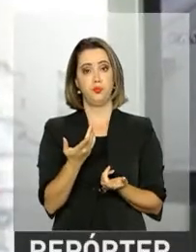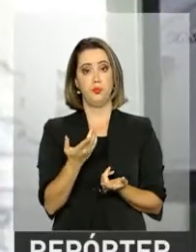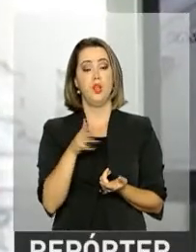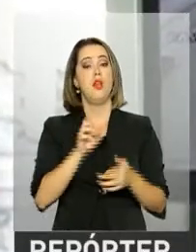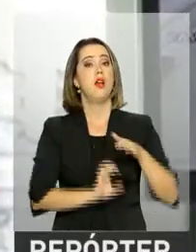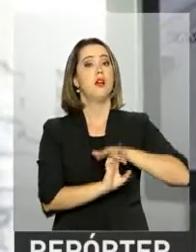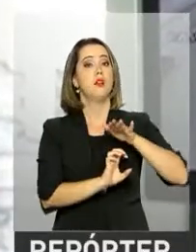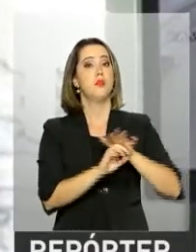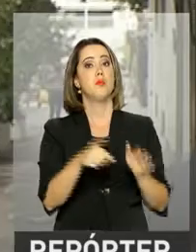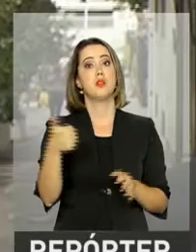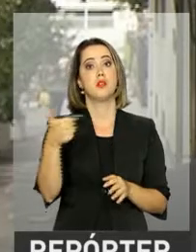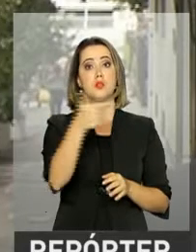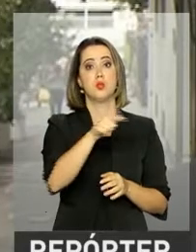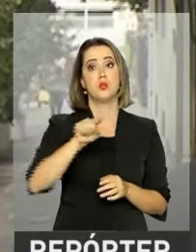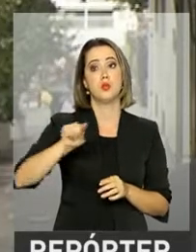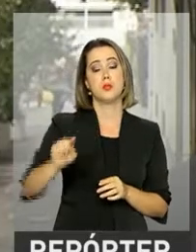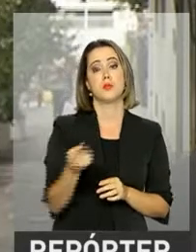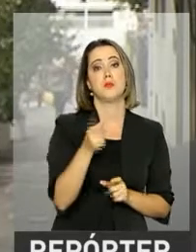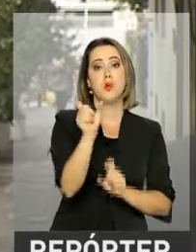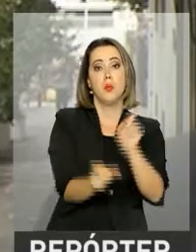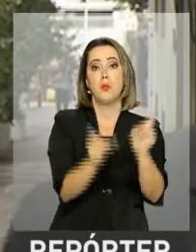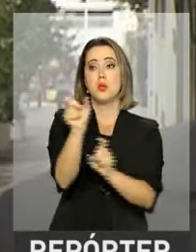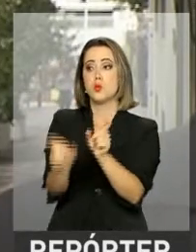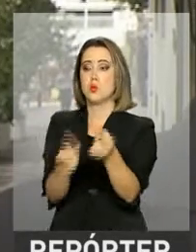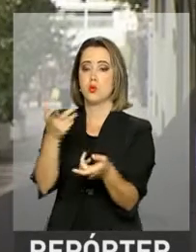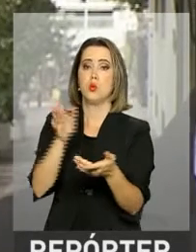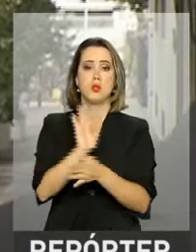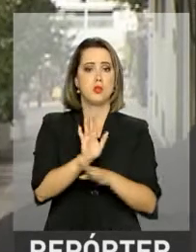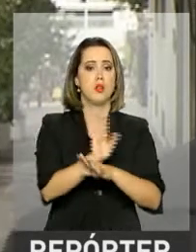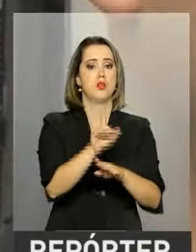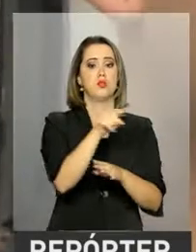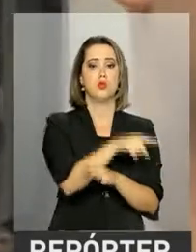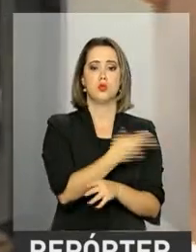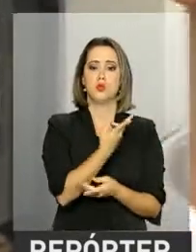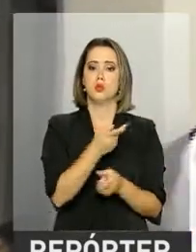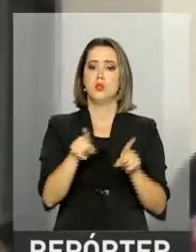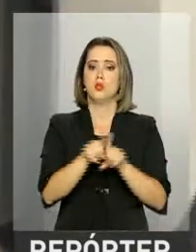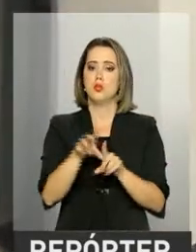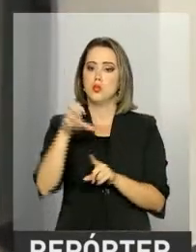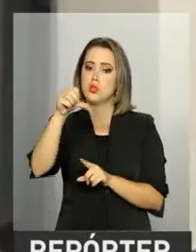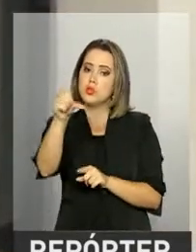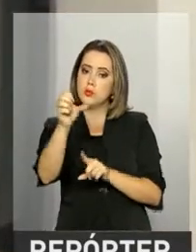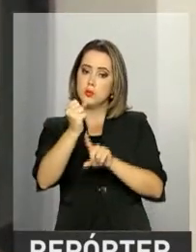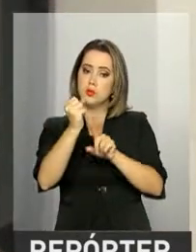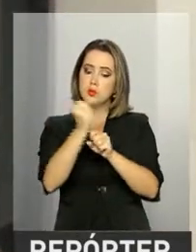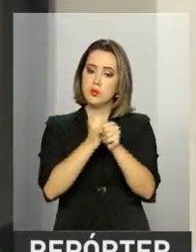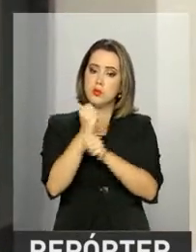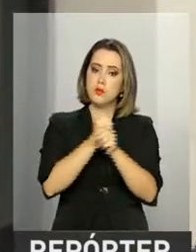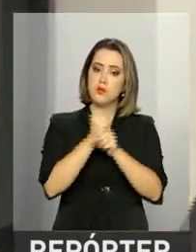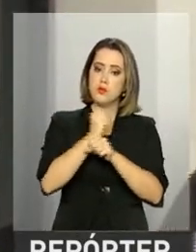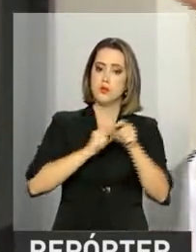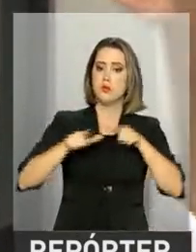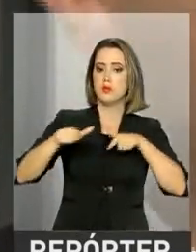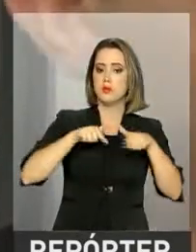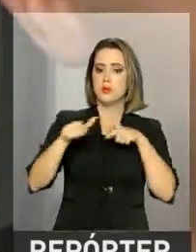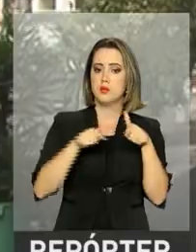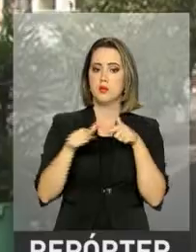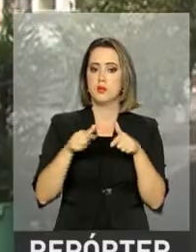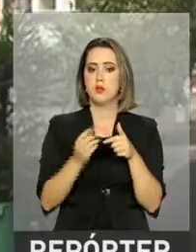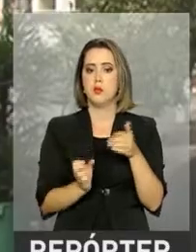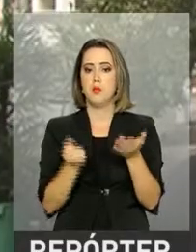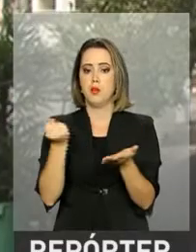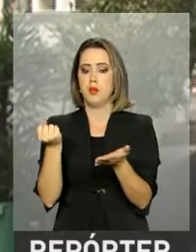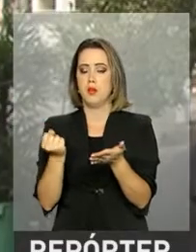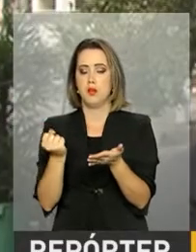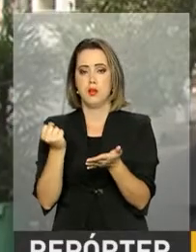colaboradores como o herson que é vigilante e há nove anos trabalha como terceirizado a